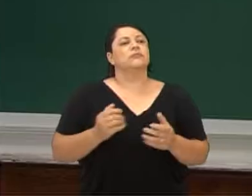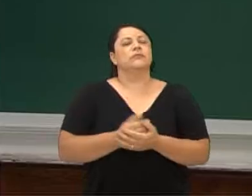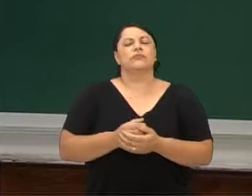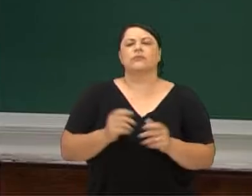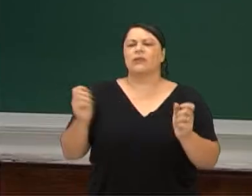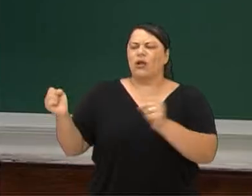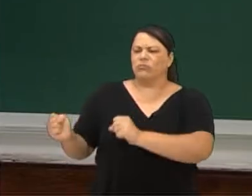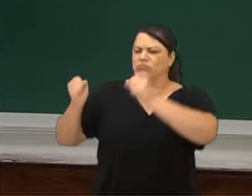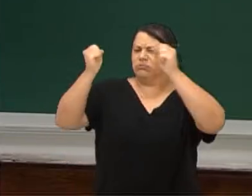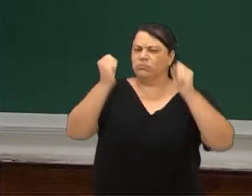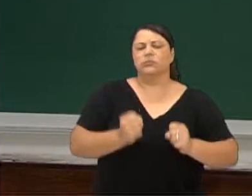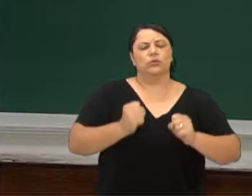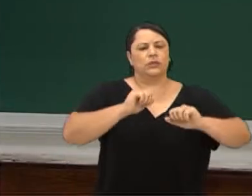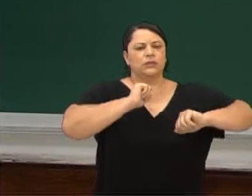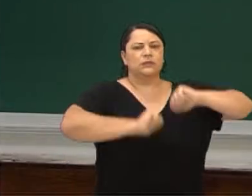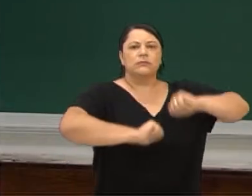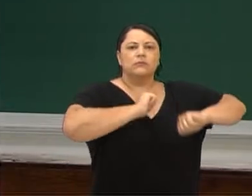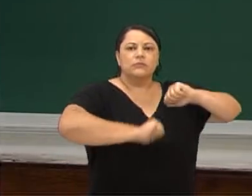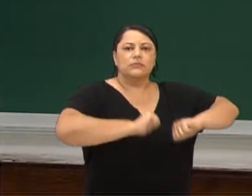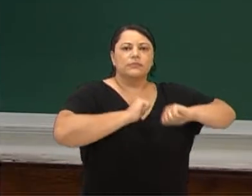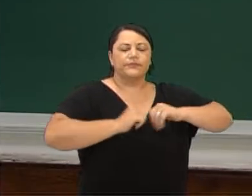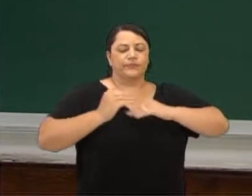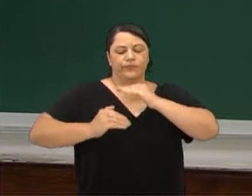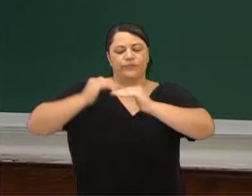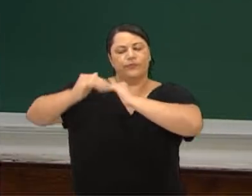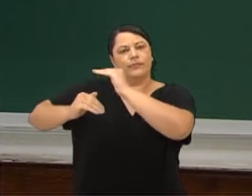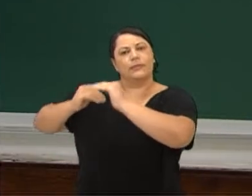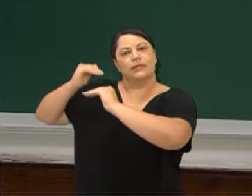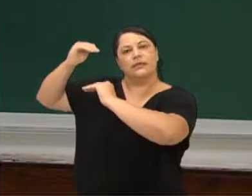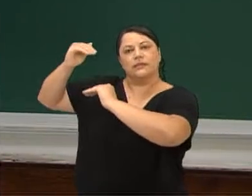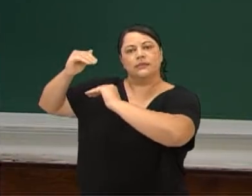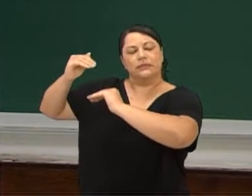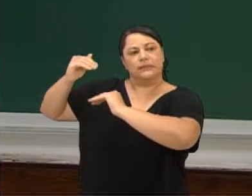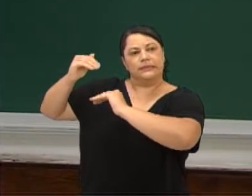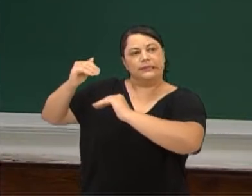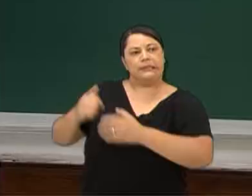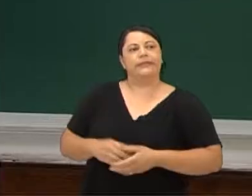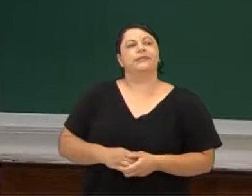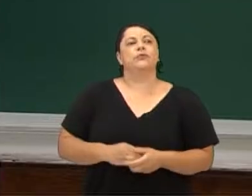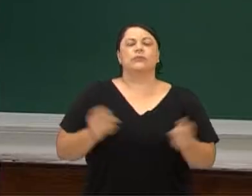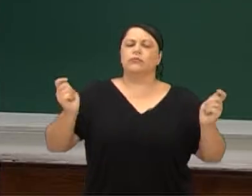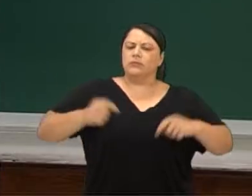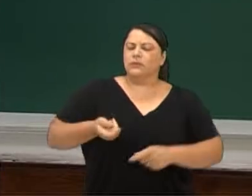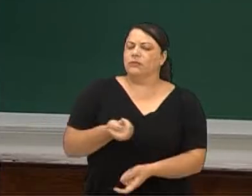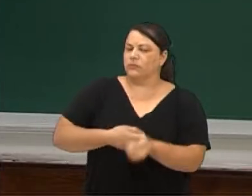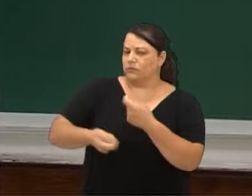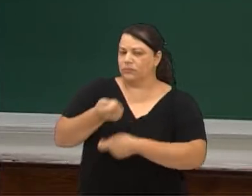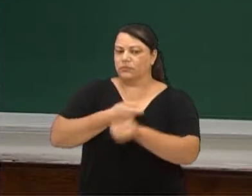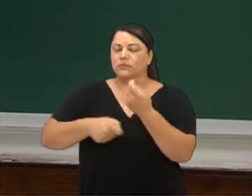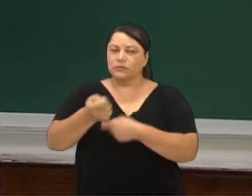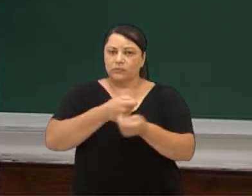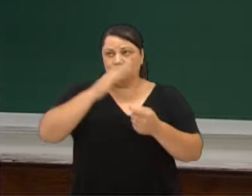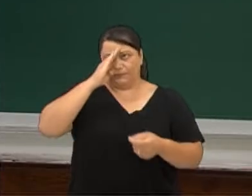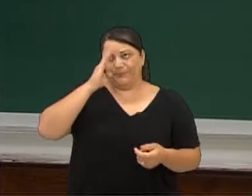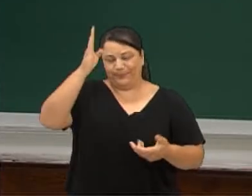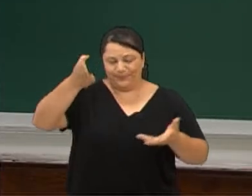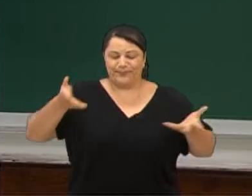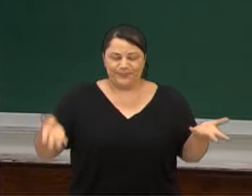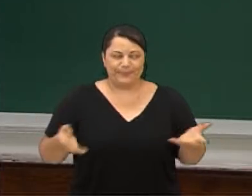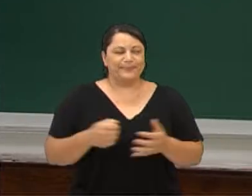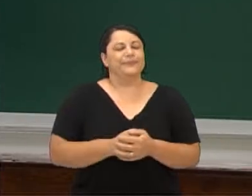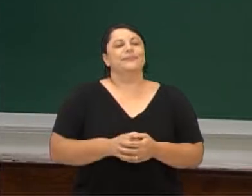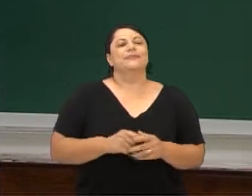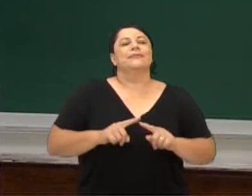essas potências industrializadas cresceram, em termos financeiros principalmente, não somente